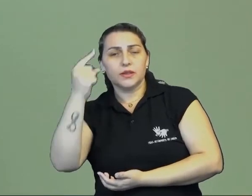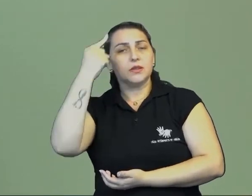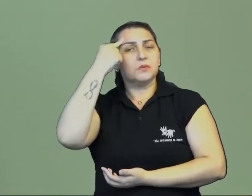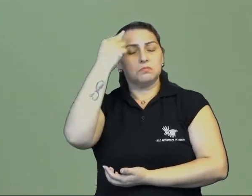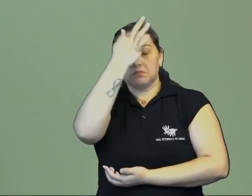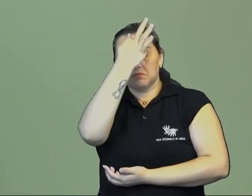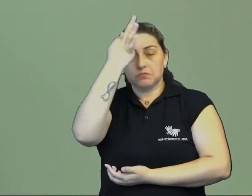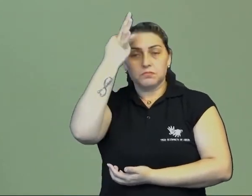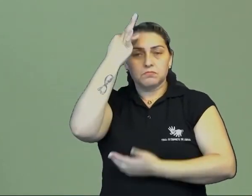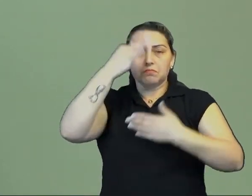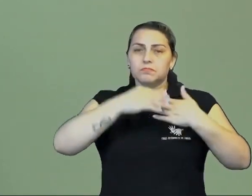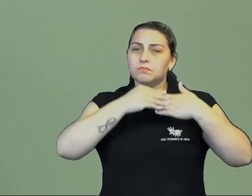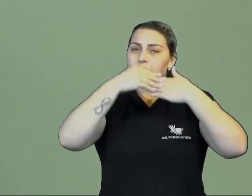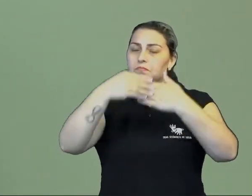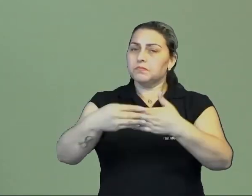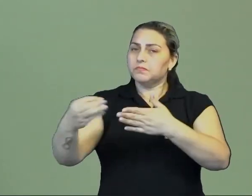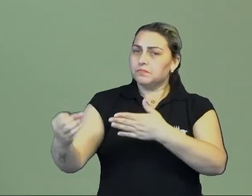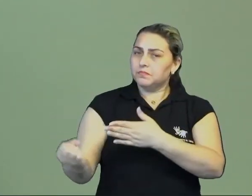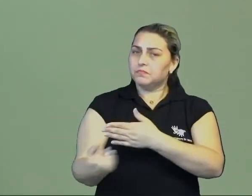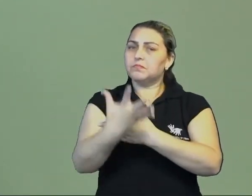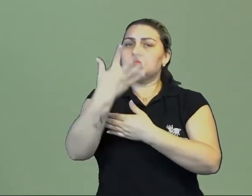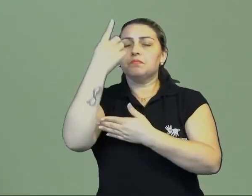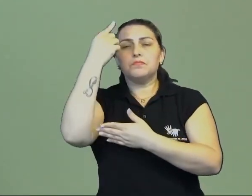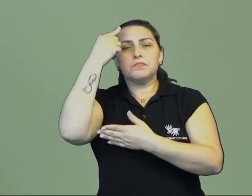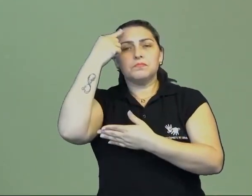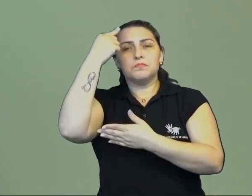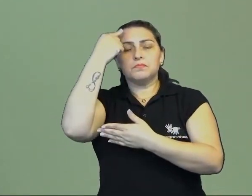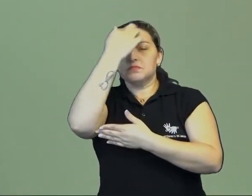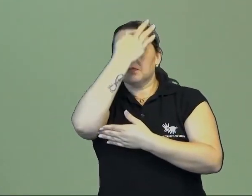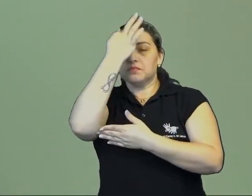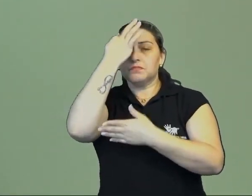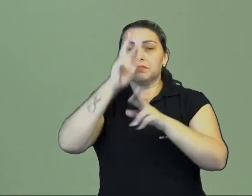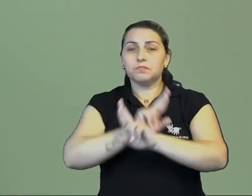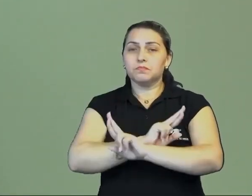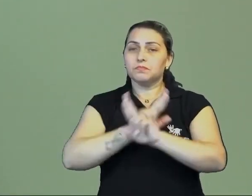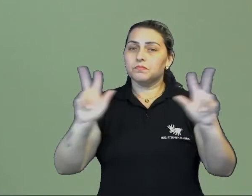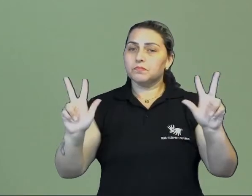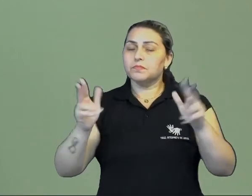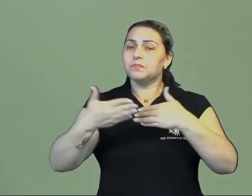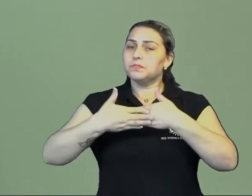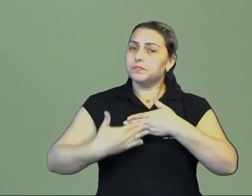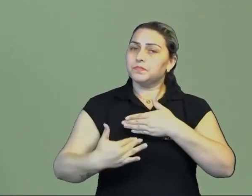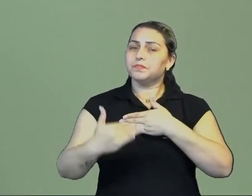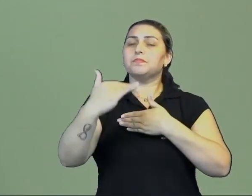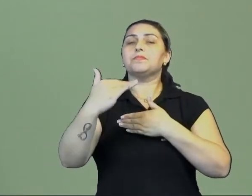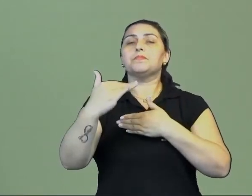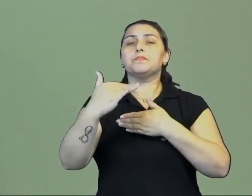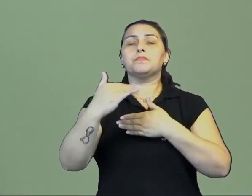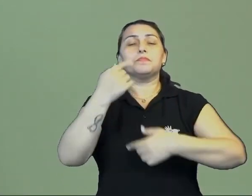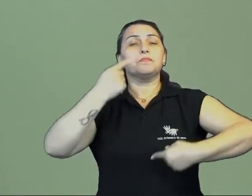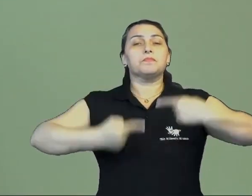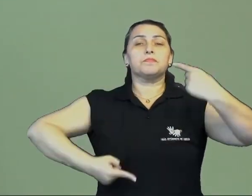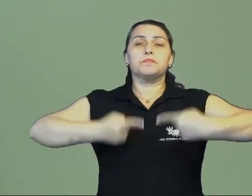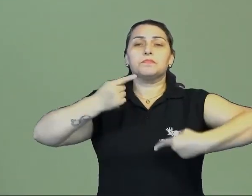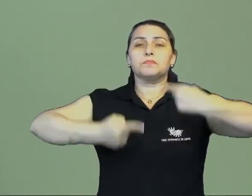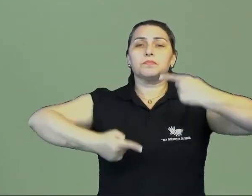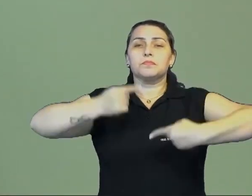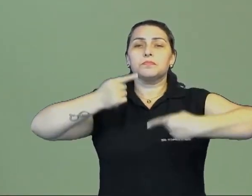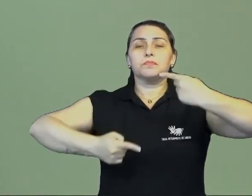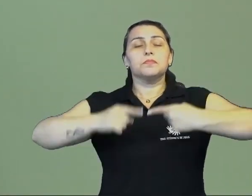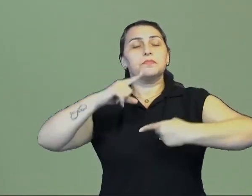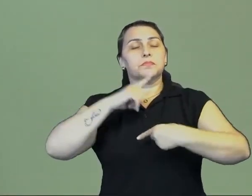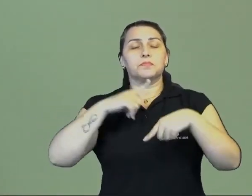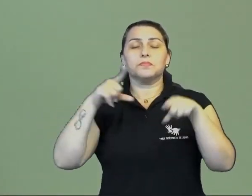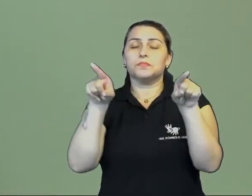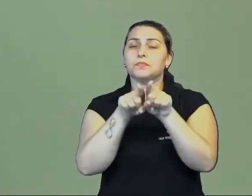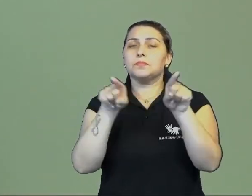pensadores eles vão trazer uma nova forma de pensar a filosofia, né? a partir da política. Então existe